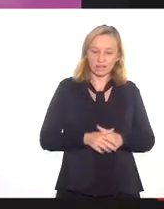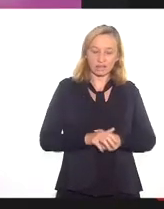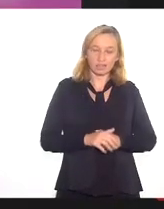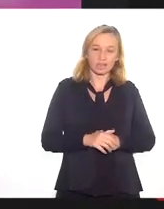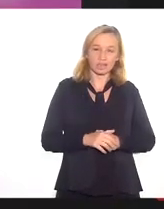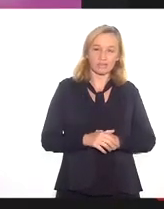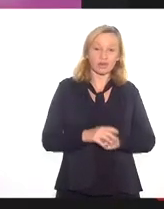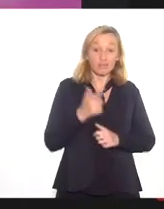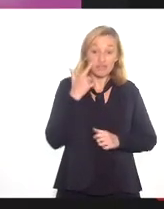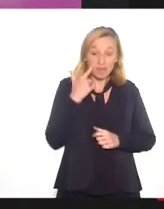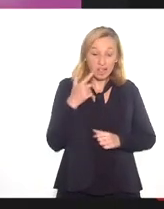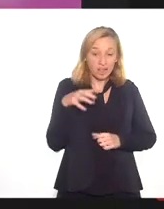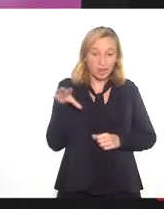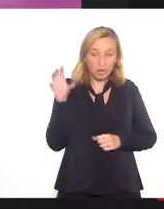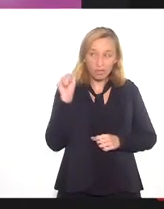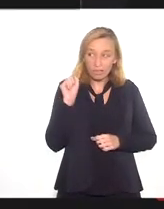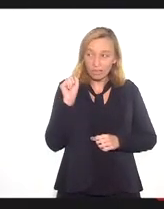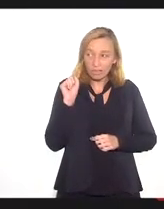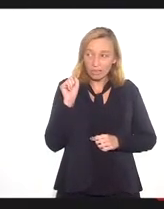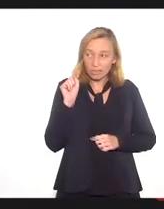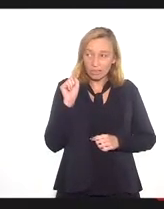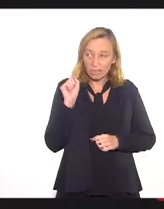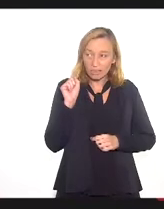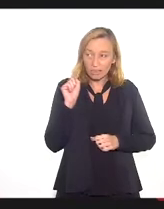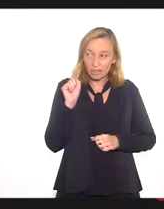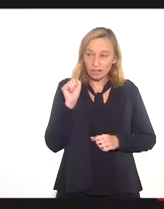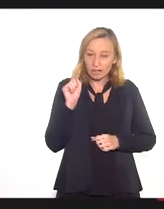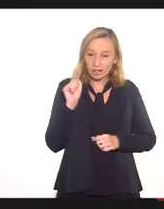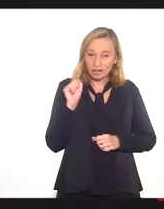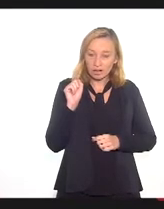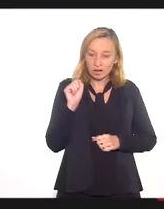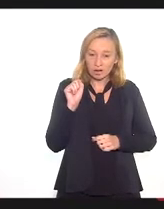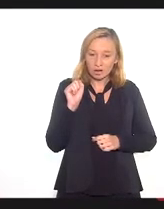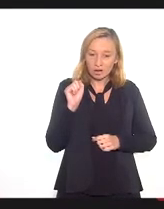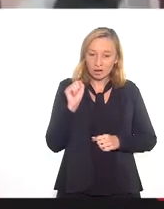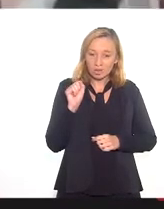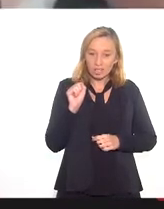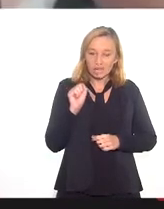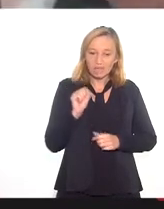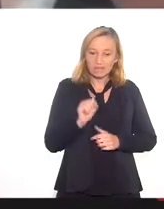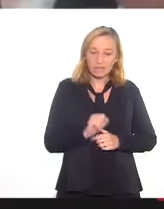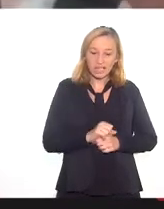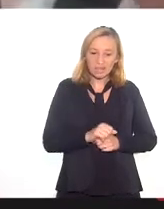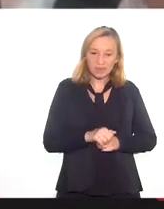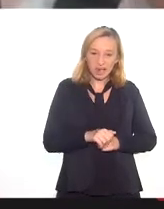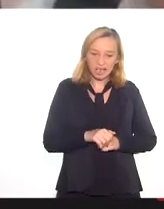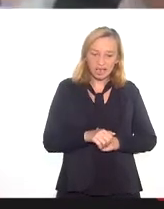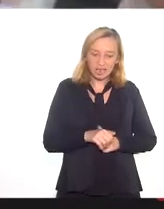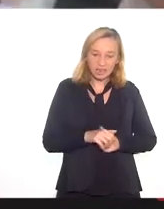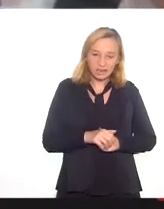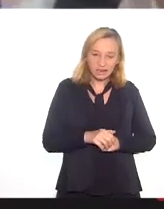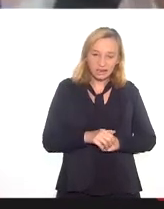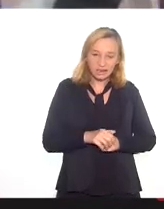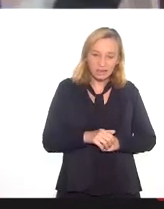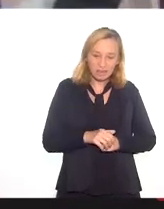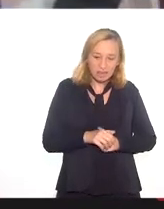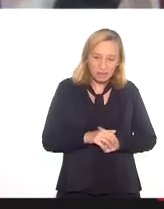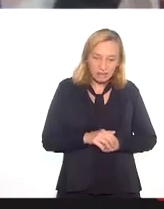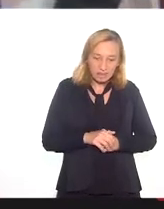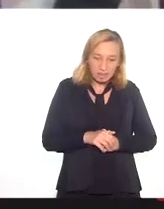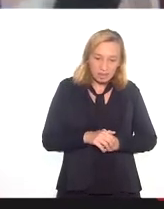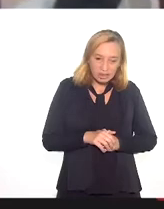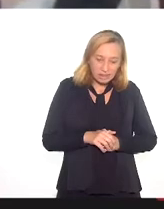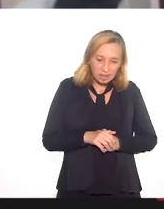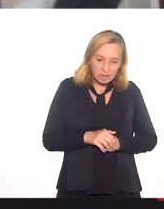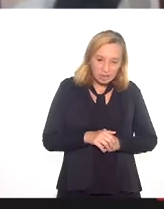-lo e ouvi-lo. Muito obrigada, Suplicy. Quero comentar a